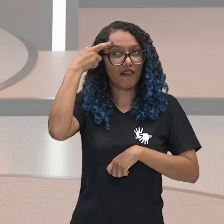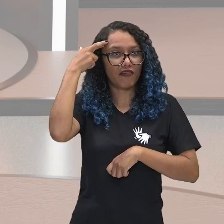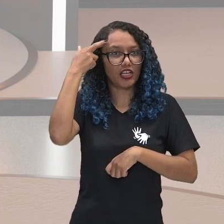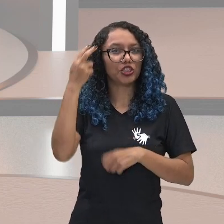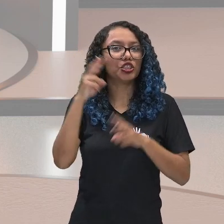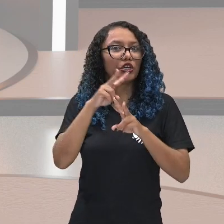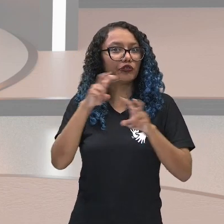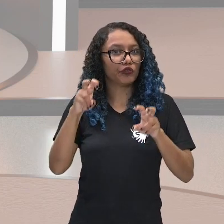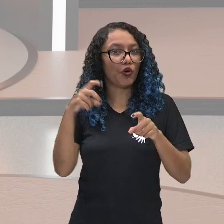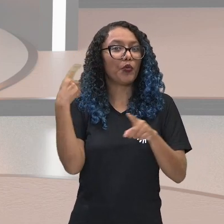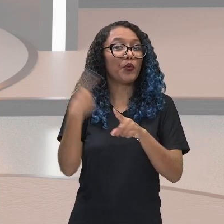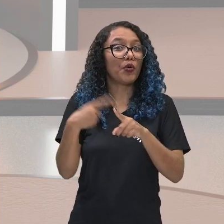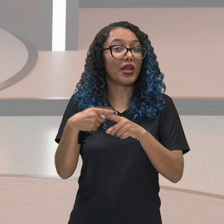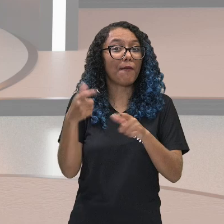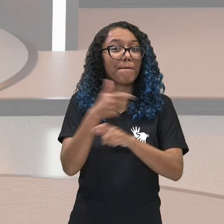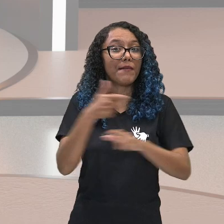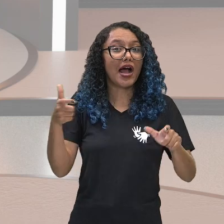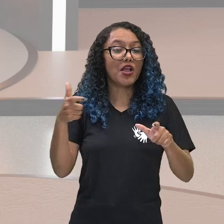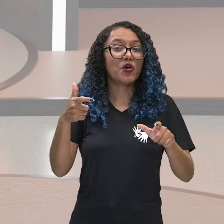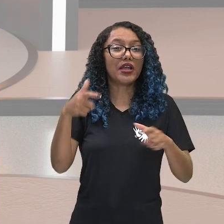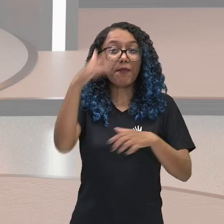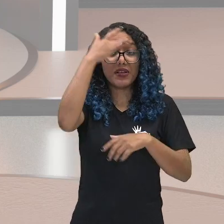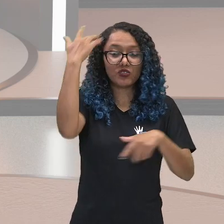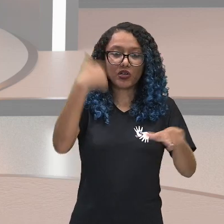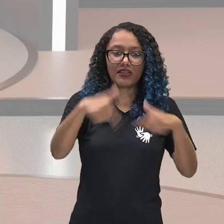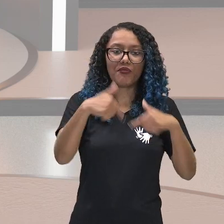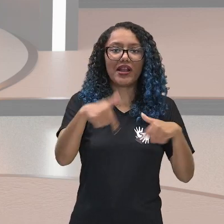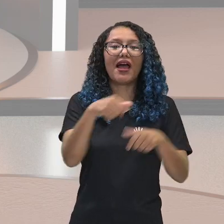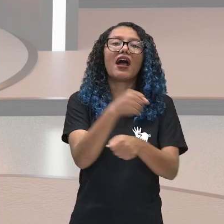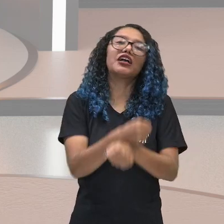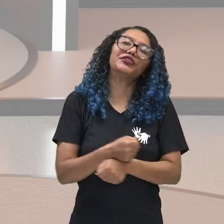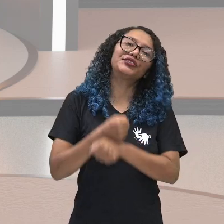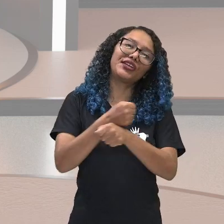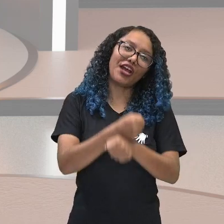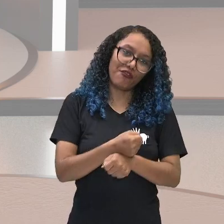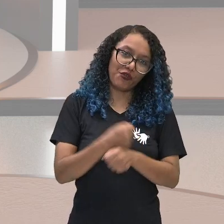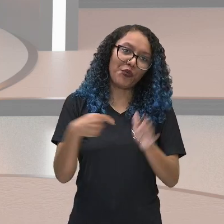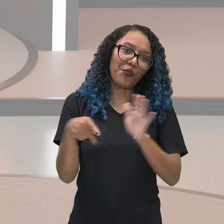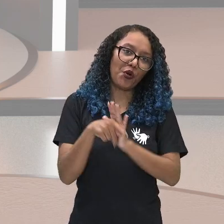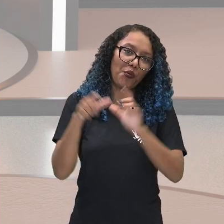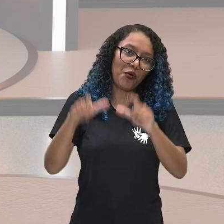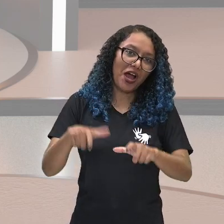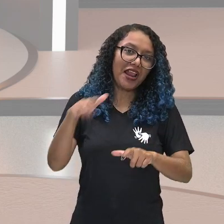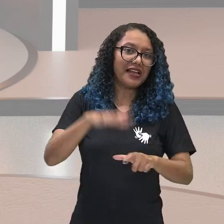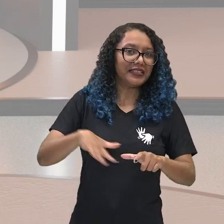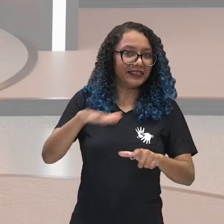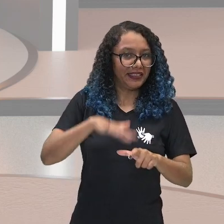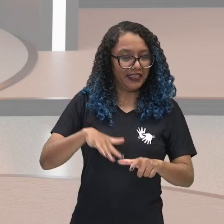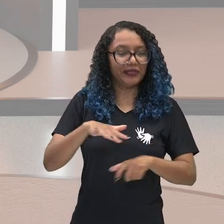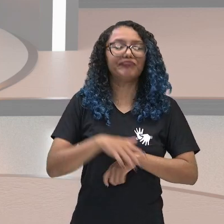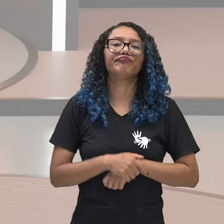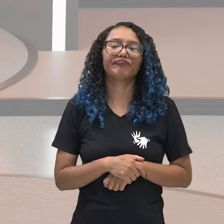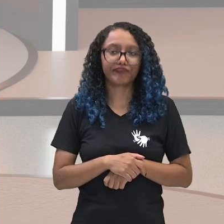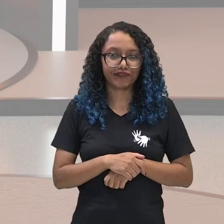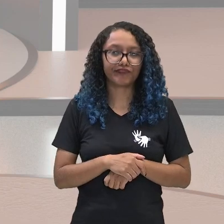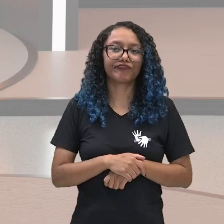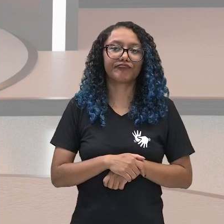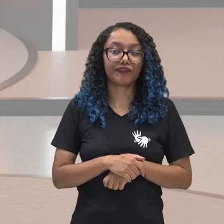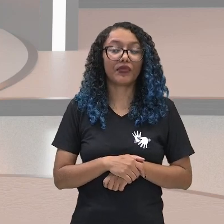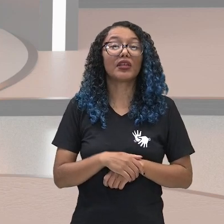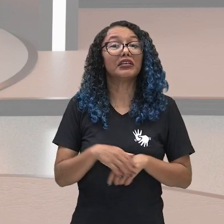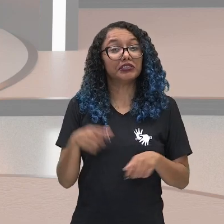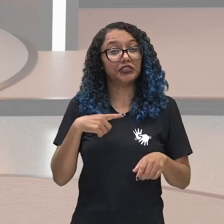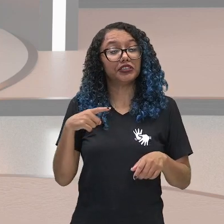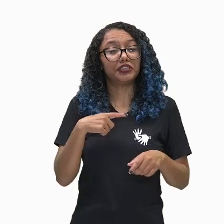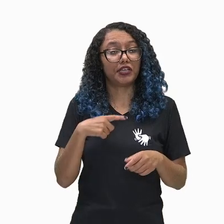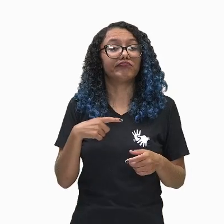né, dentro, então, das suas fazendas, tá? Então, veja aí essa parte também da pressão, então, ligada a essa pressão interna.